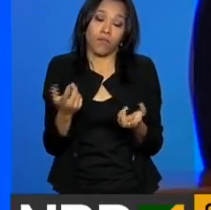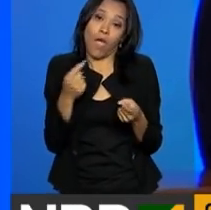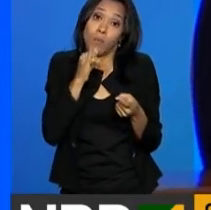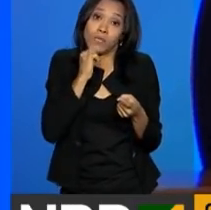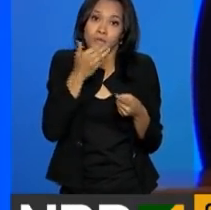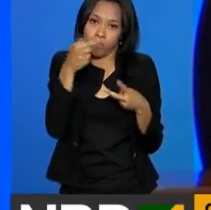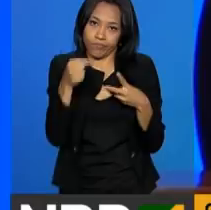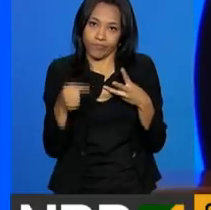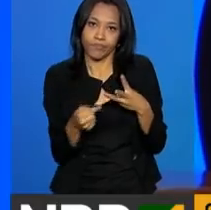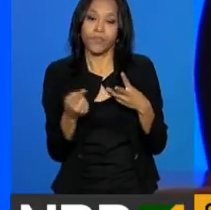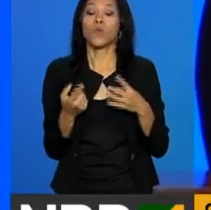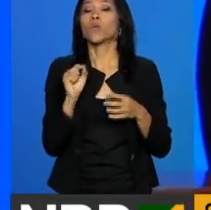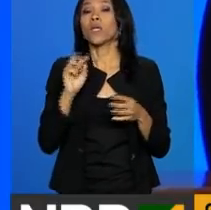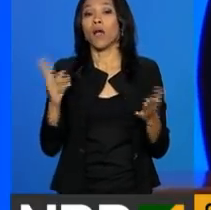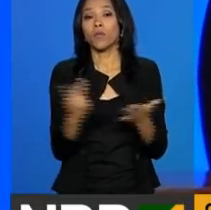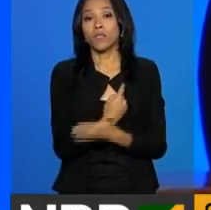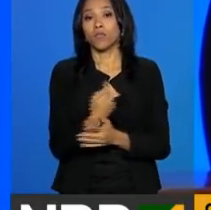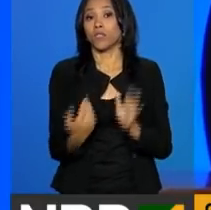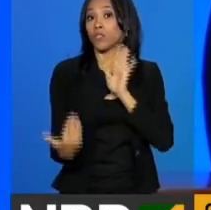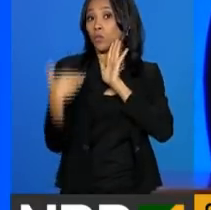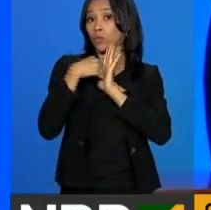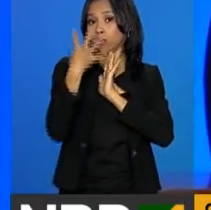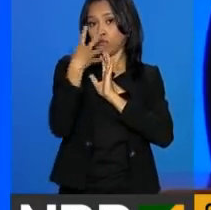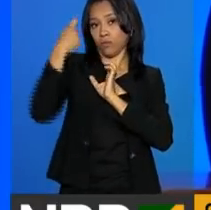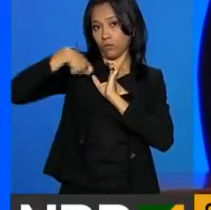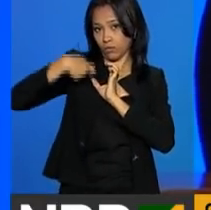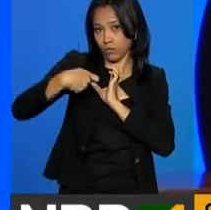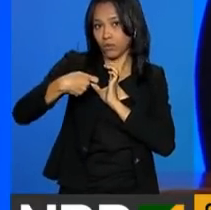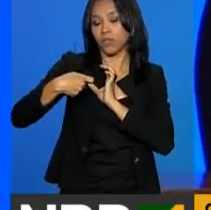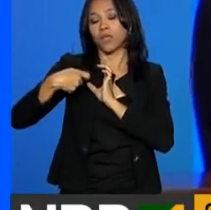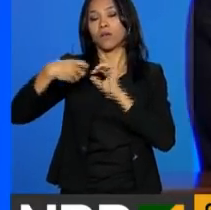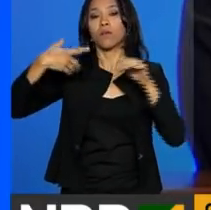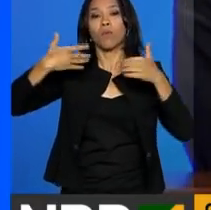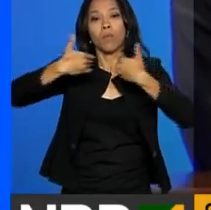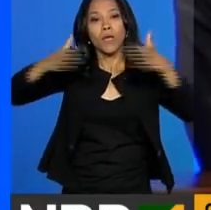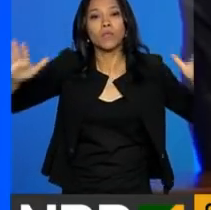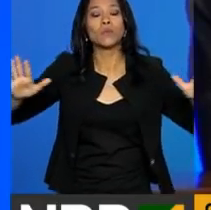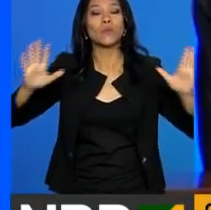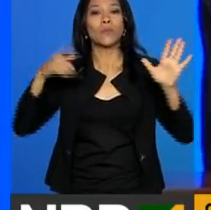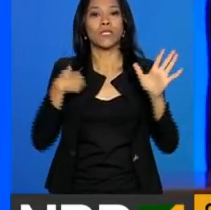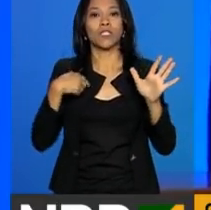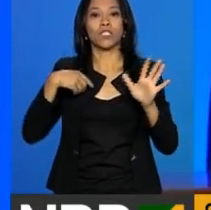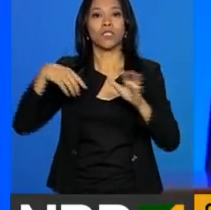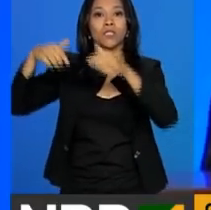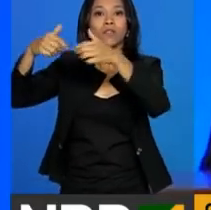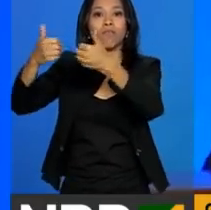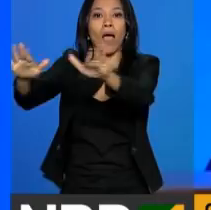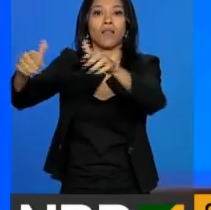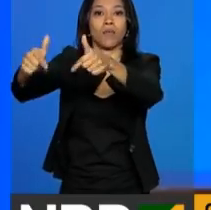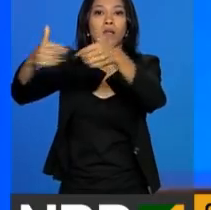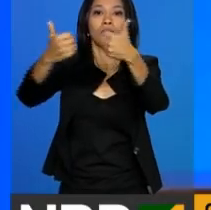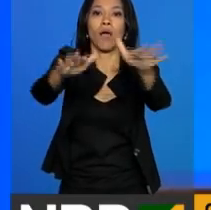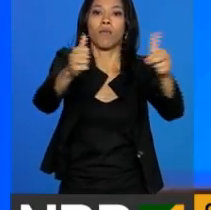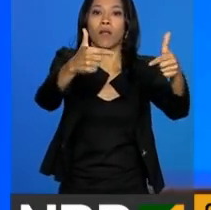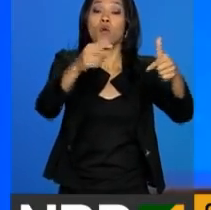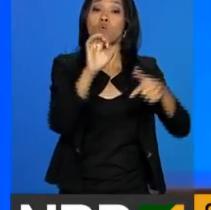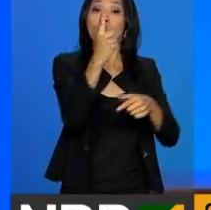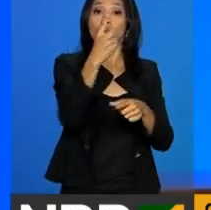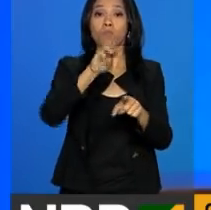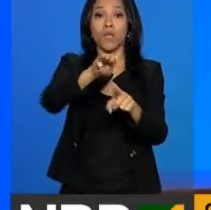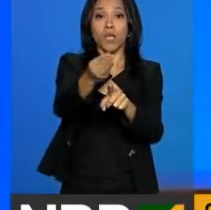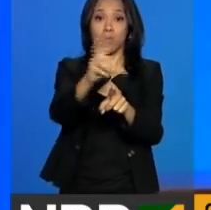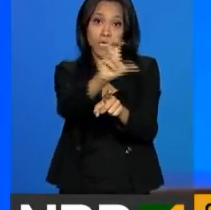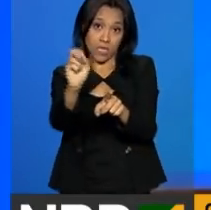nesses quatro últimos meses é que o aumento do doha a abertura de postos de trabalho atingiu mais de um milhão e 500 mil